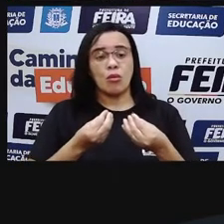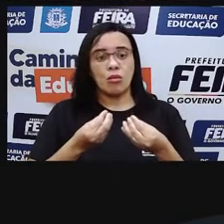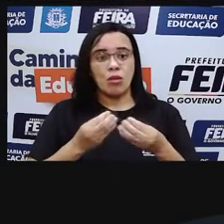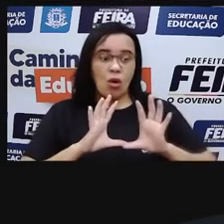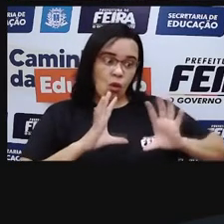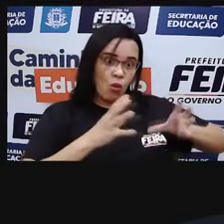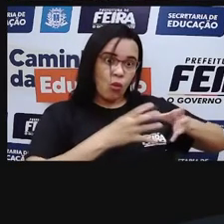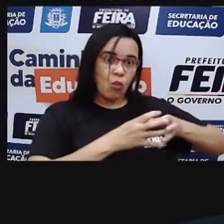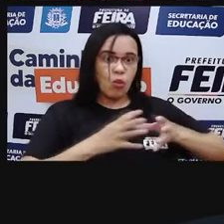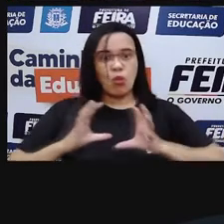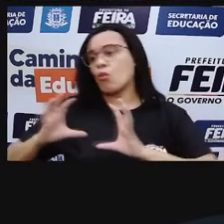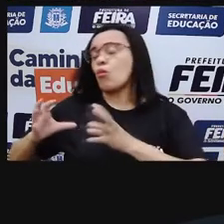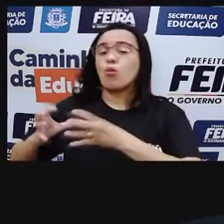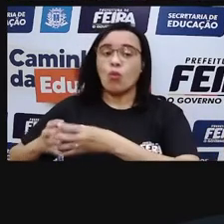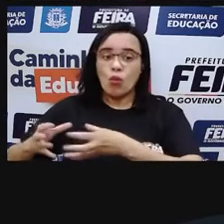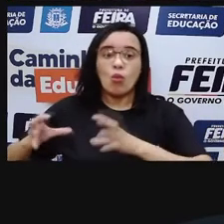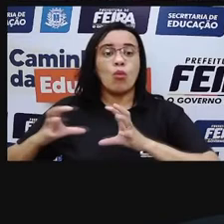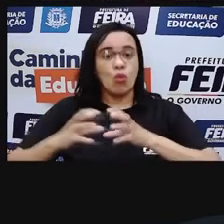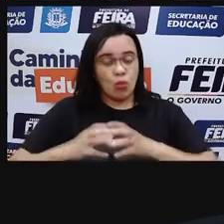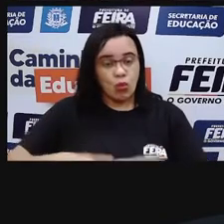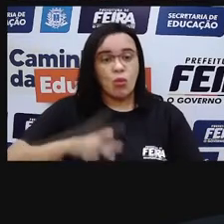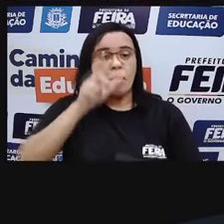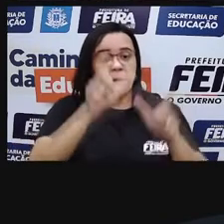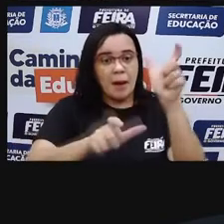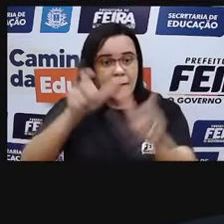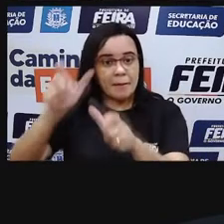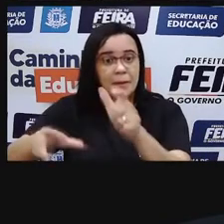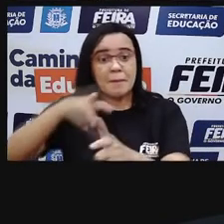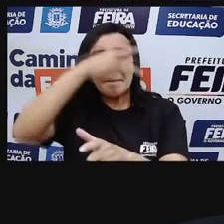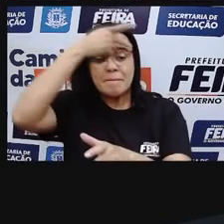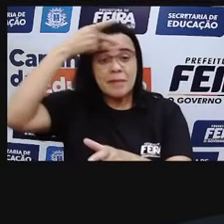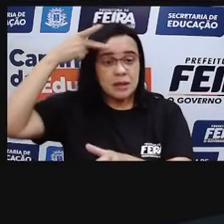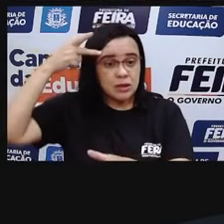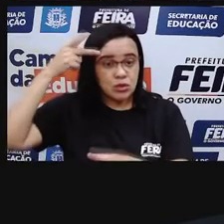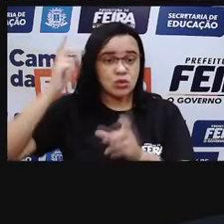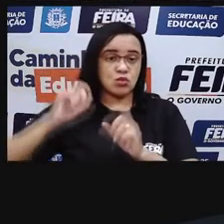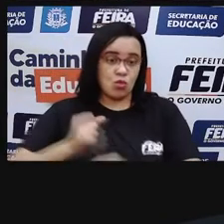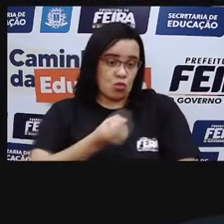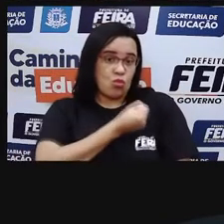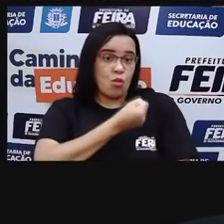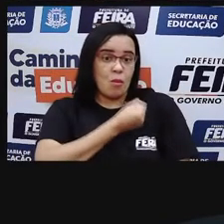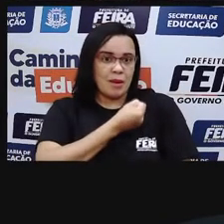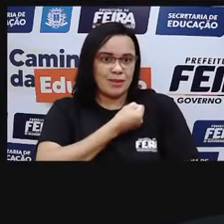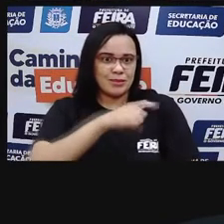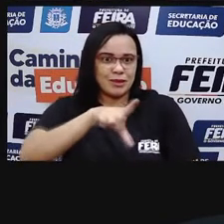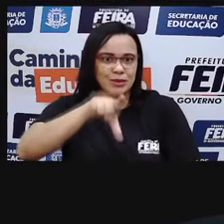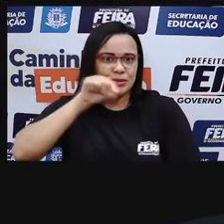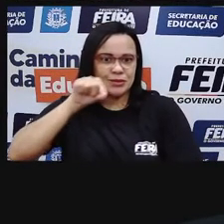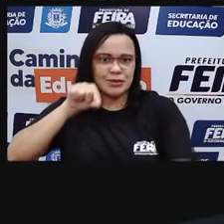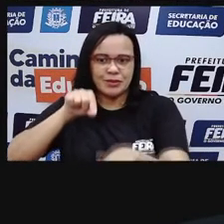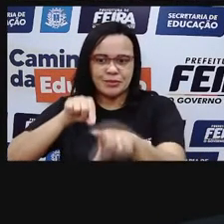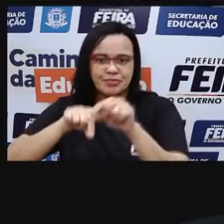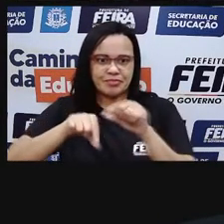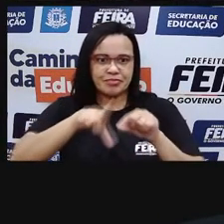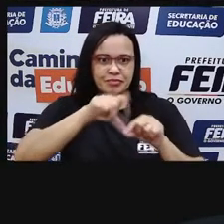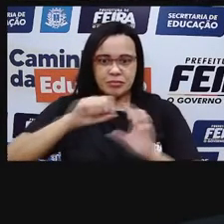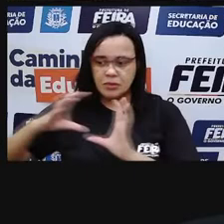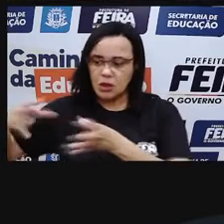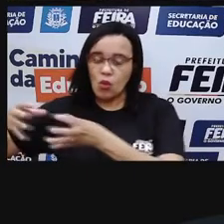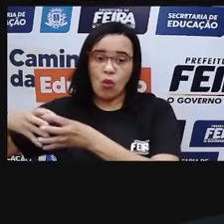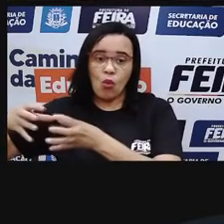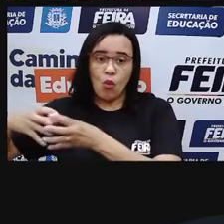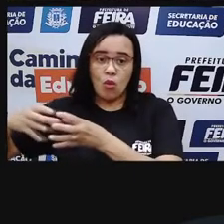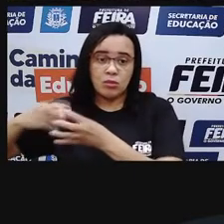fazer testes, né? Com autorização, hoje em dia, a gente pensa em tudo dentro da ética, né? Faz testes para ver